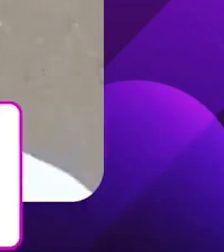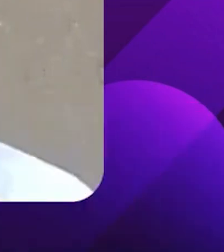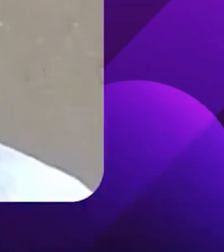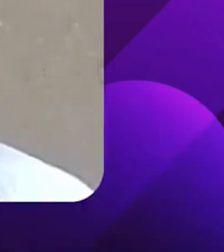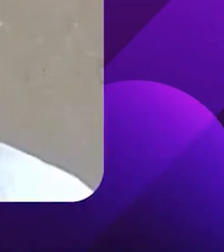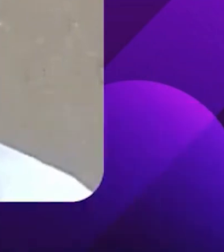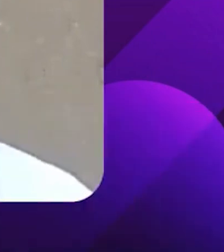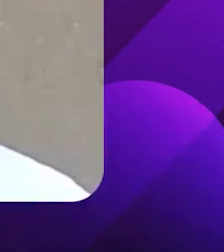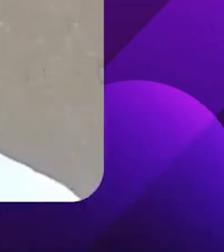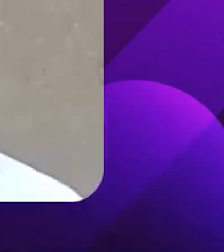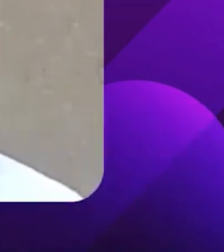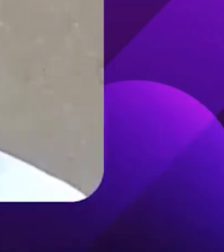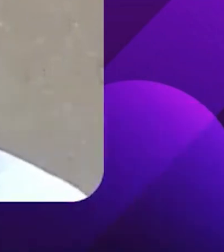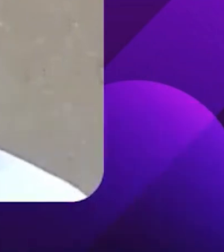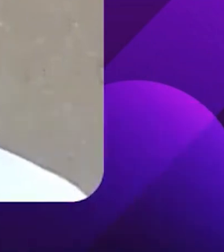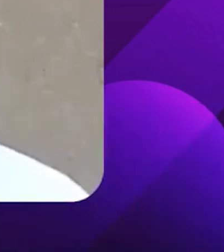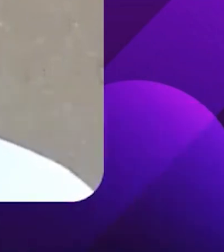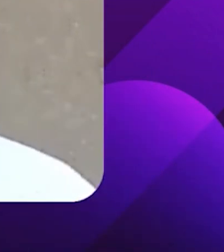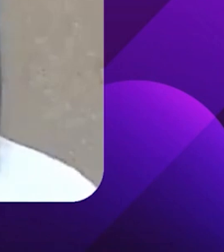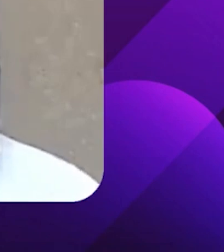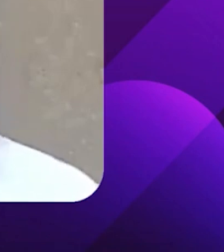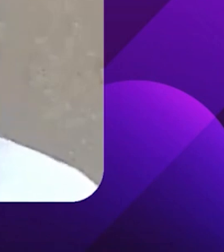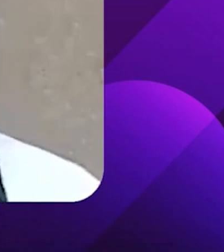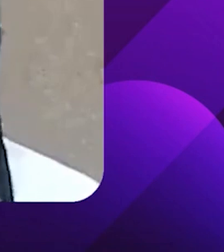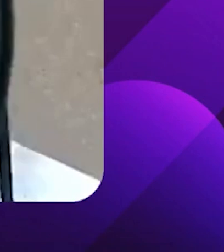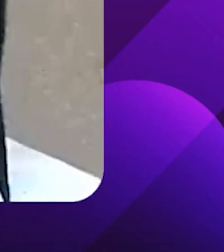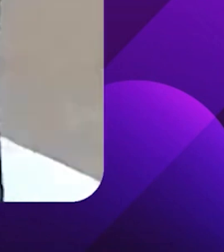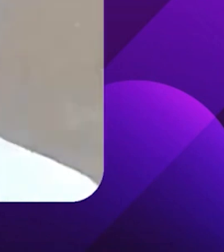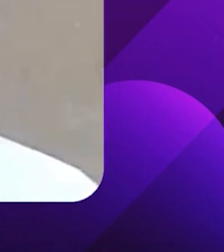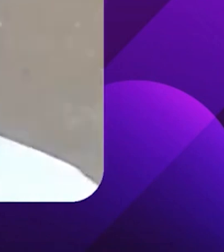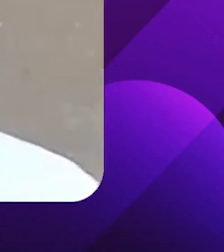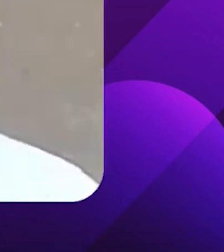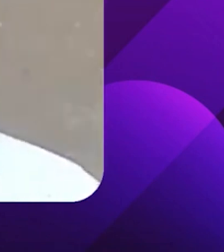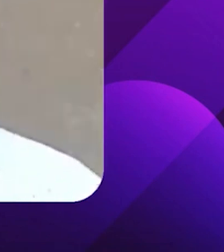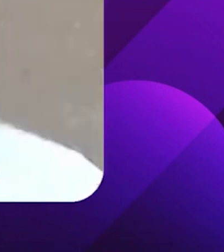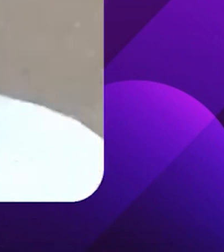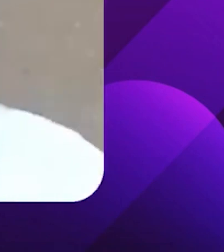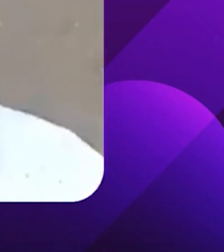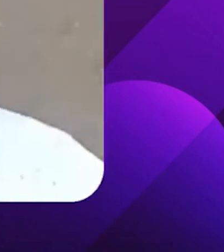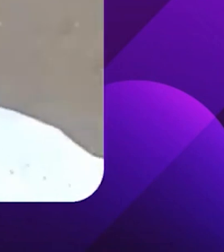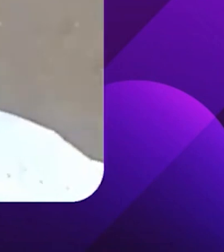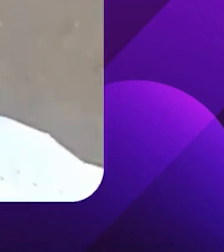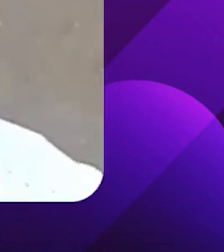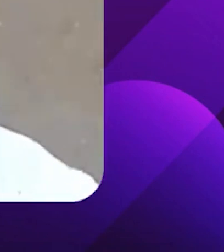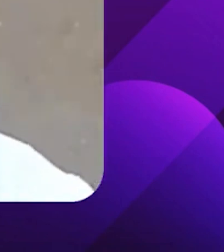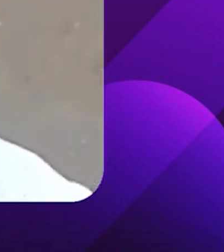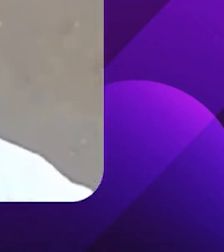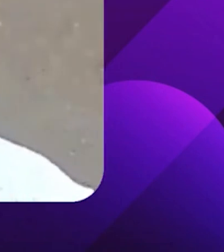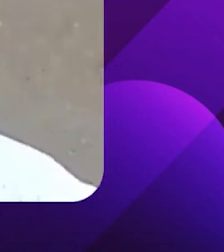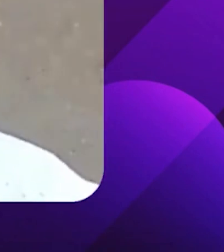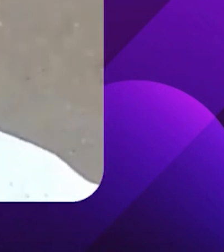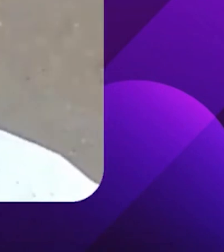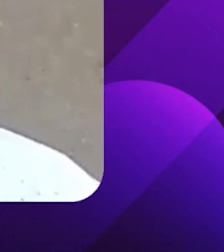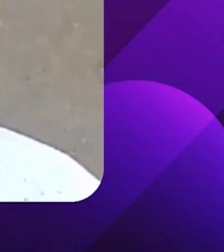São mulheres negras, mulheres que têm posição de poder nesses espaços, que fazem a gestão desses